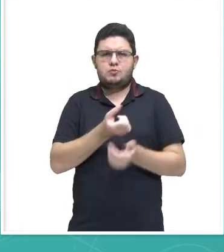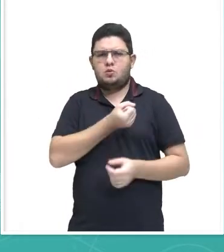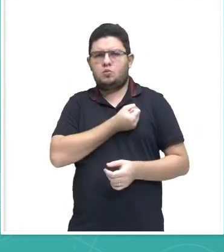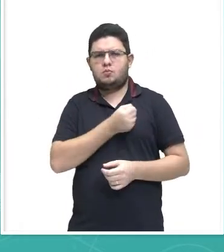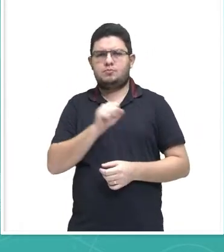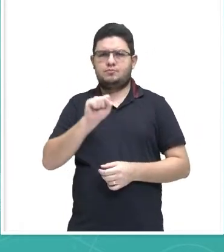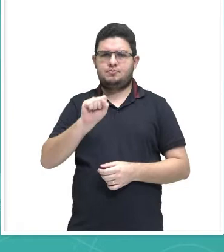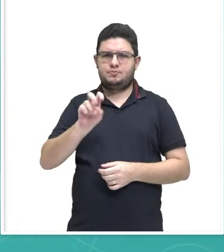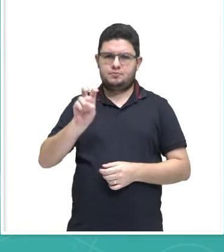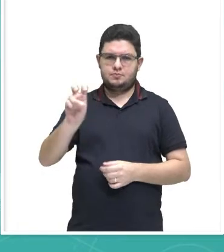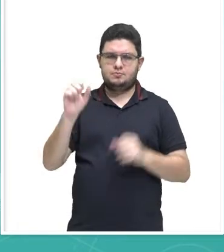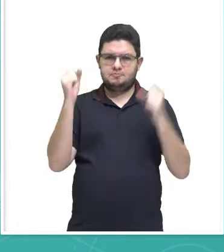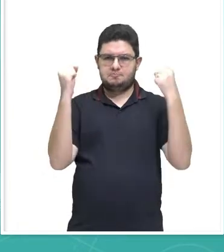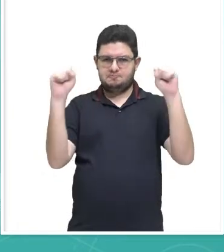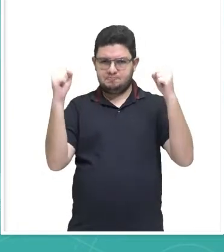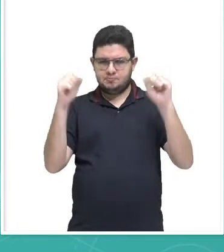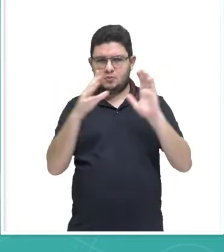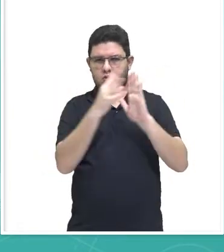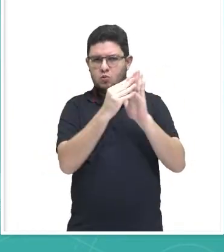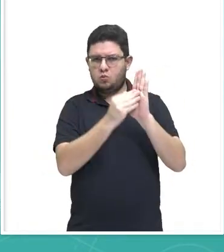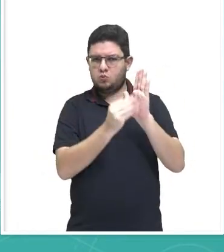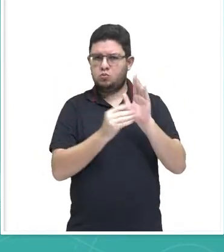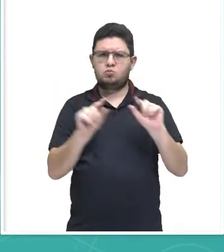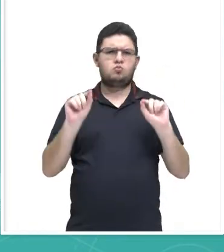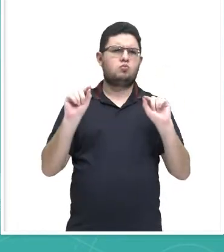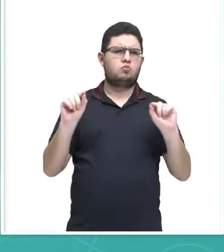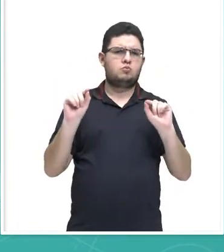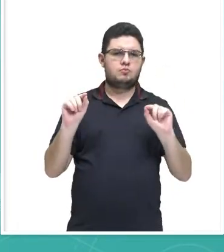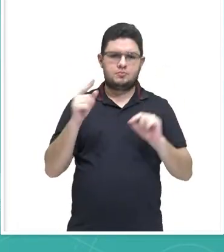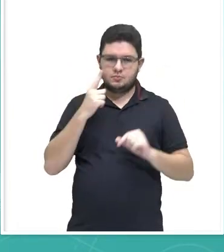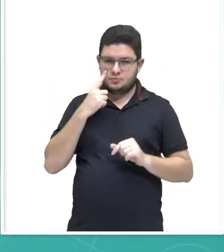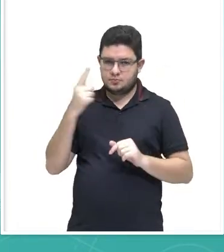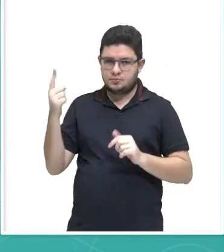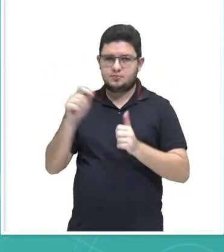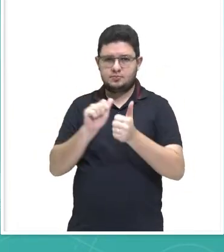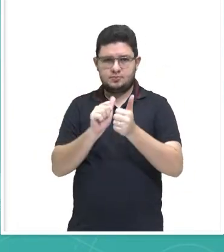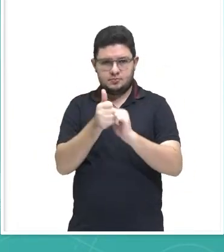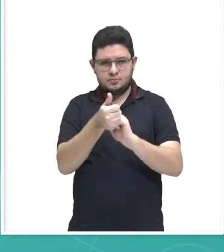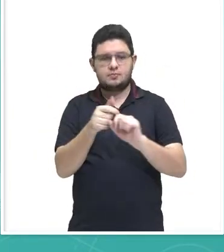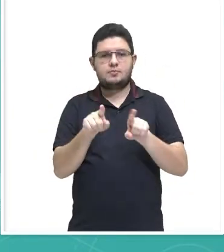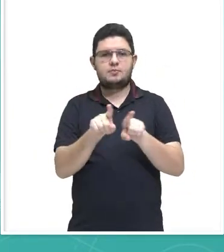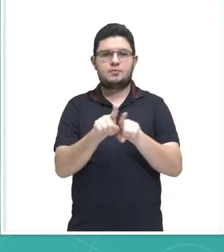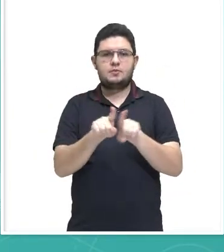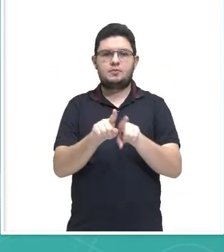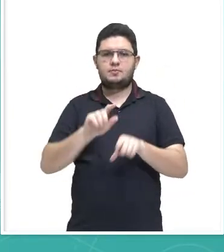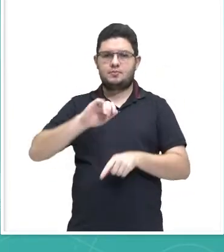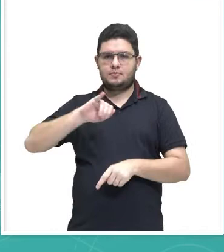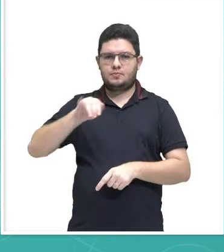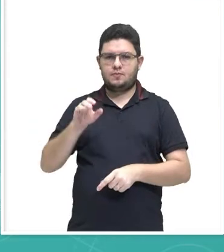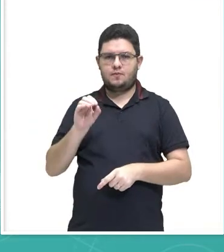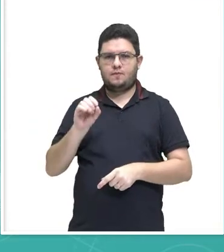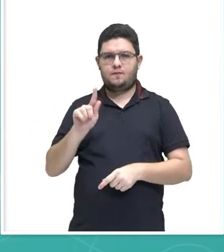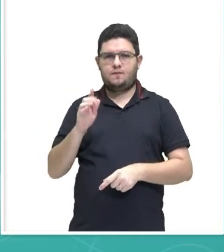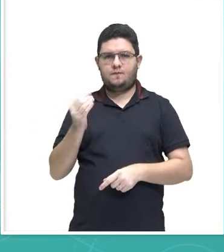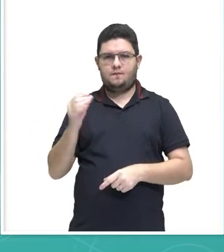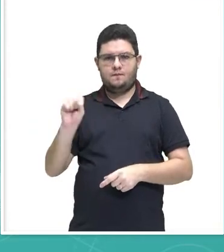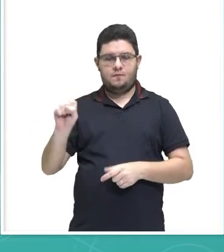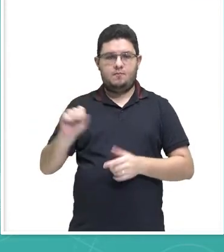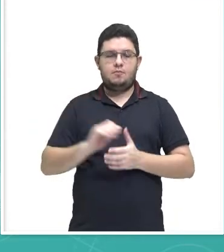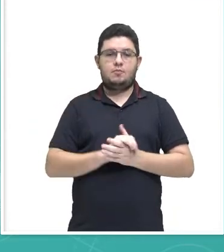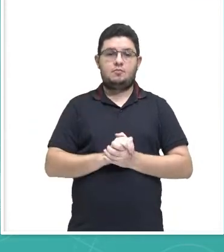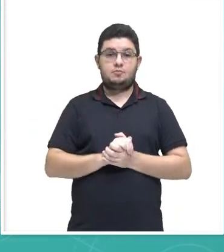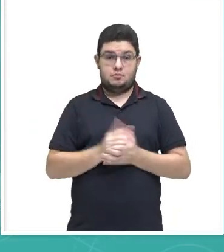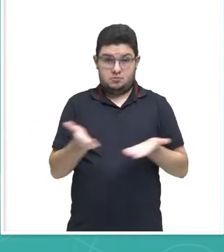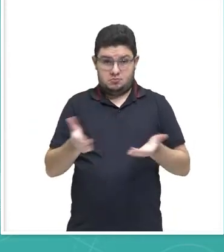Física e o nosso conteúdo é Esportes e Jogos. E para iniciar esse momento, eu quero que vocês